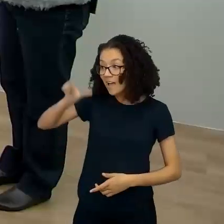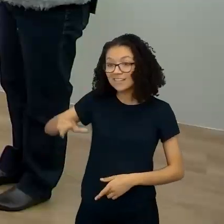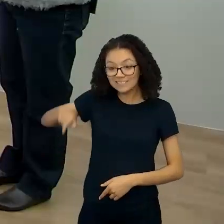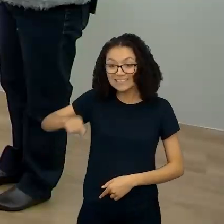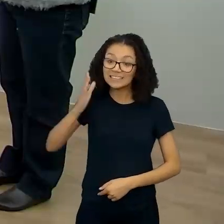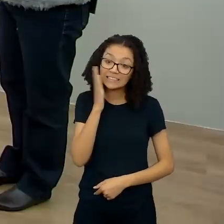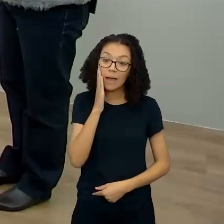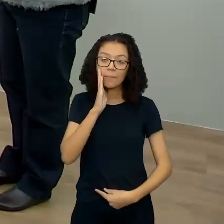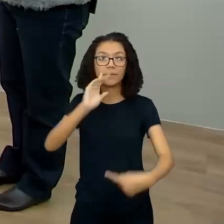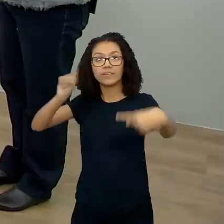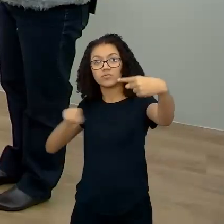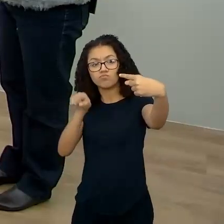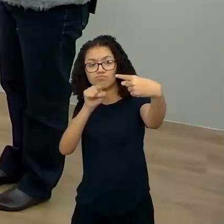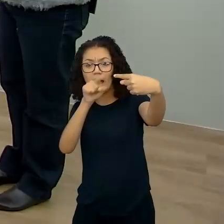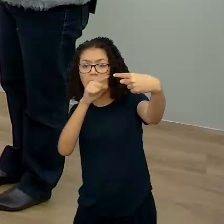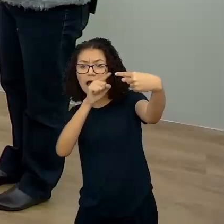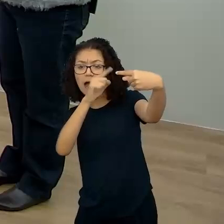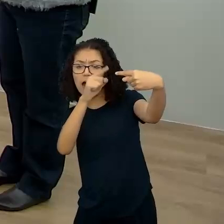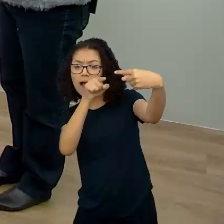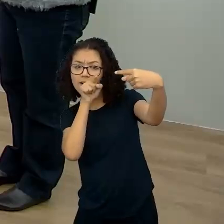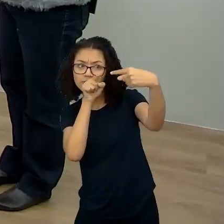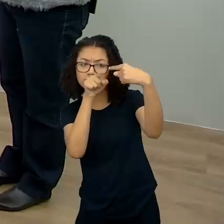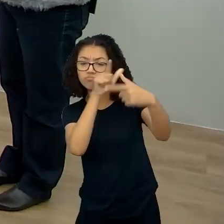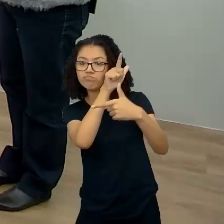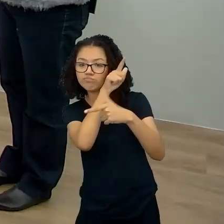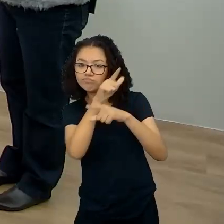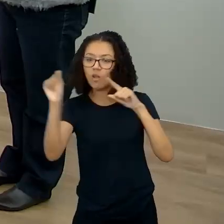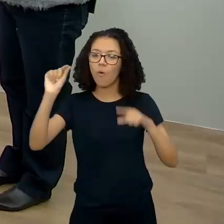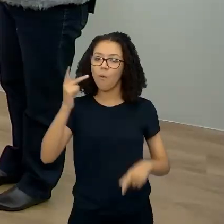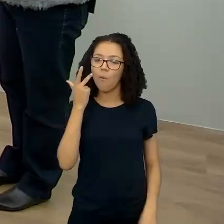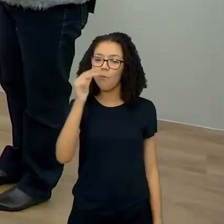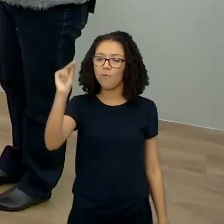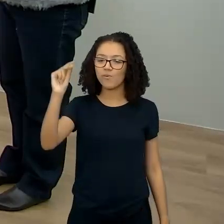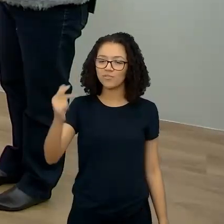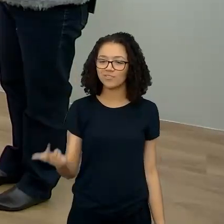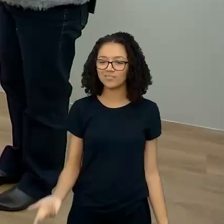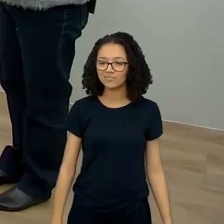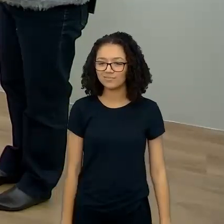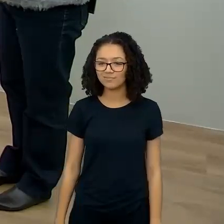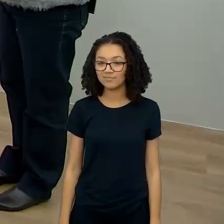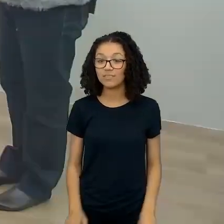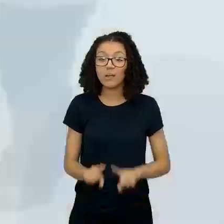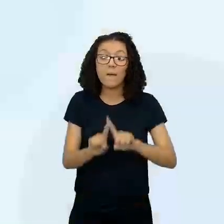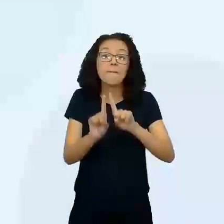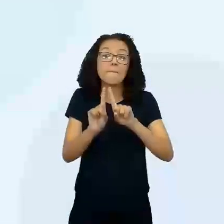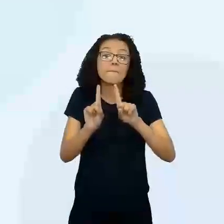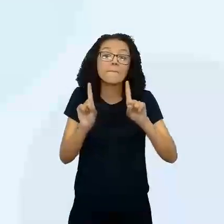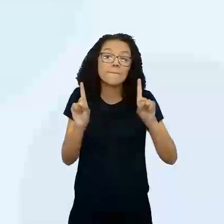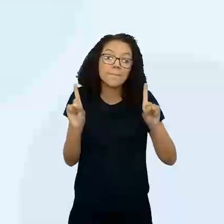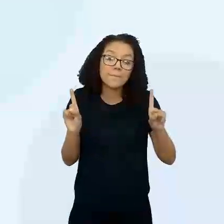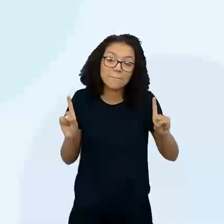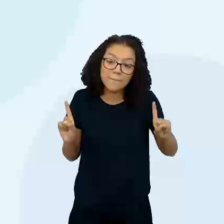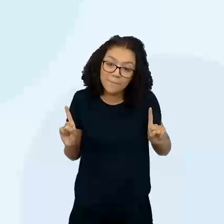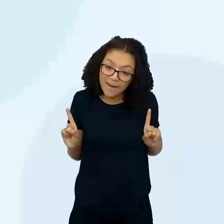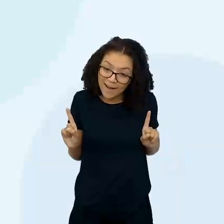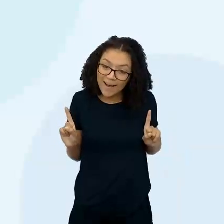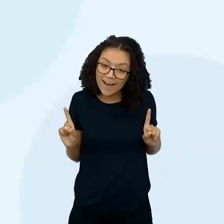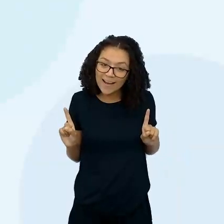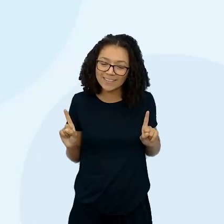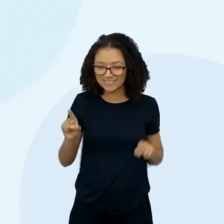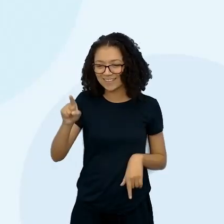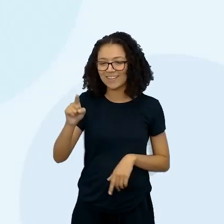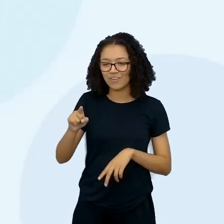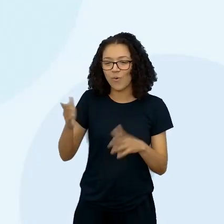queria chegar e onde ela chegou, né, imaginando tudo isso. Só que ela é considerada a mãe da